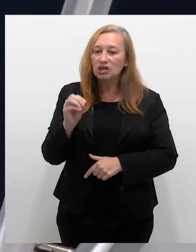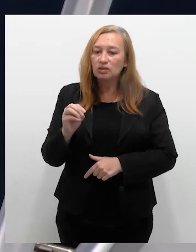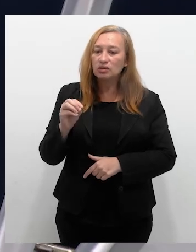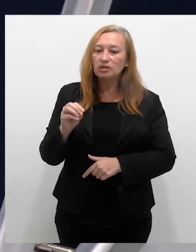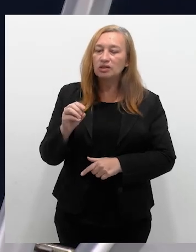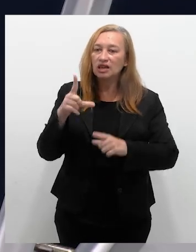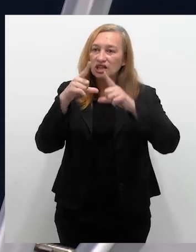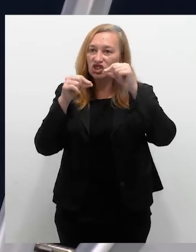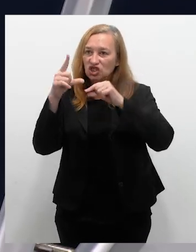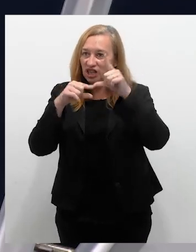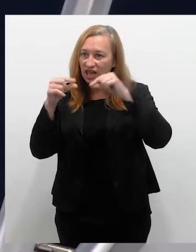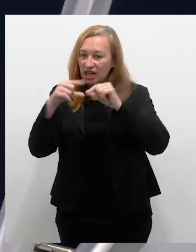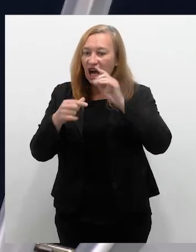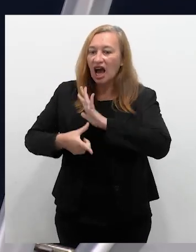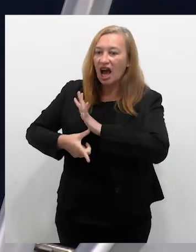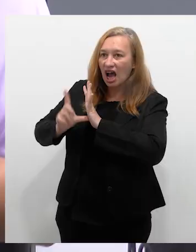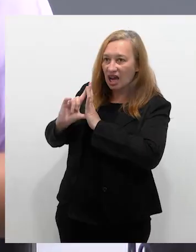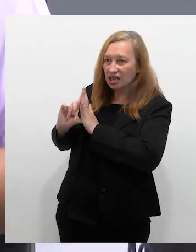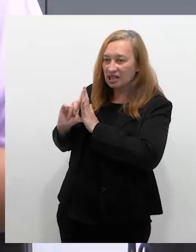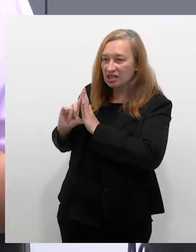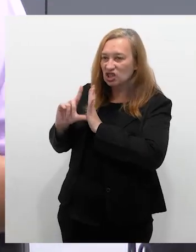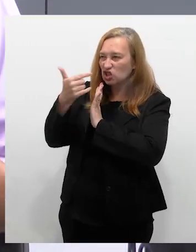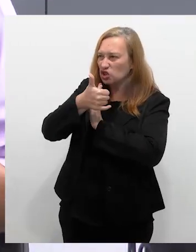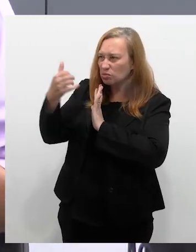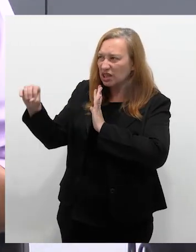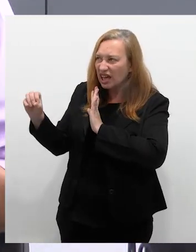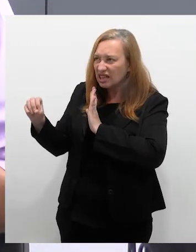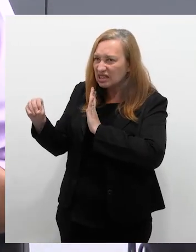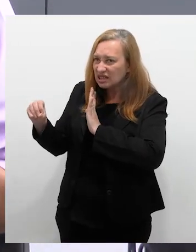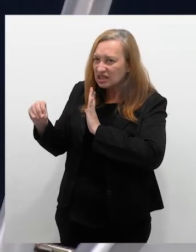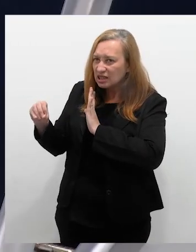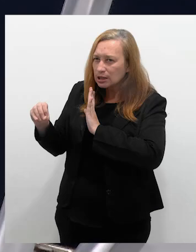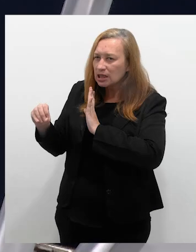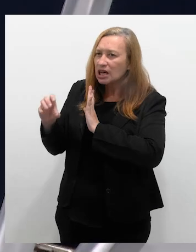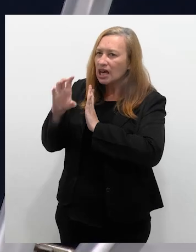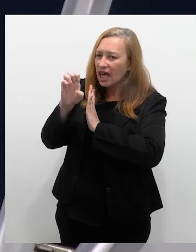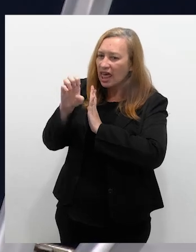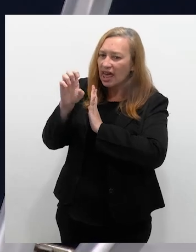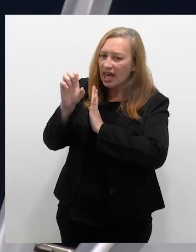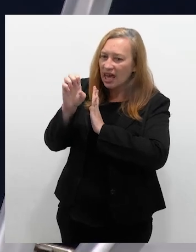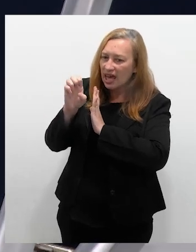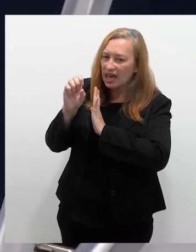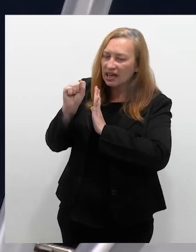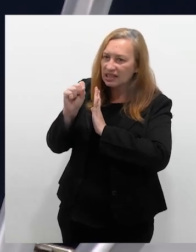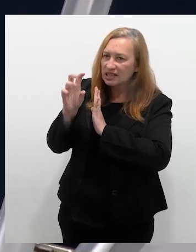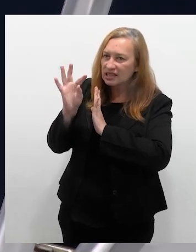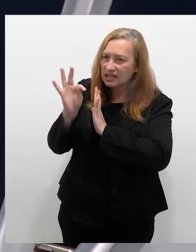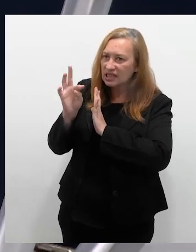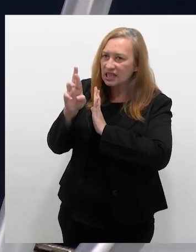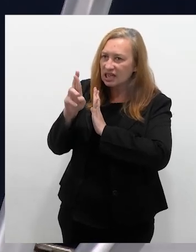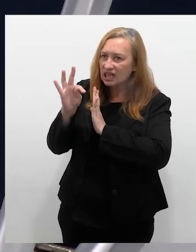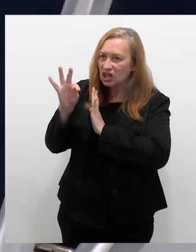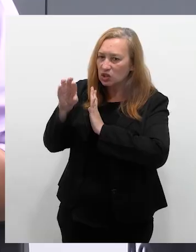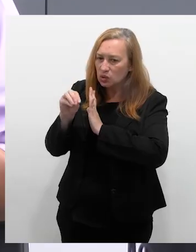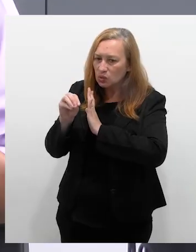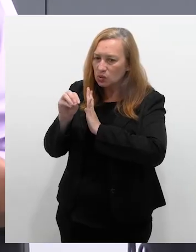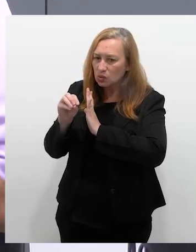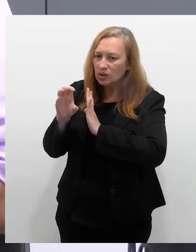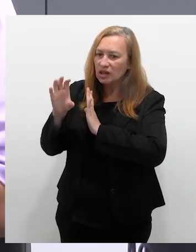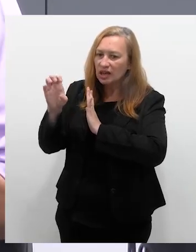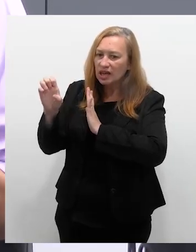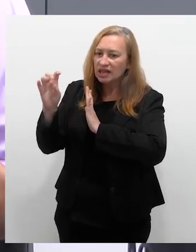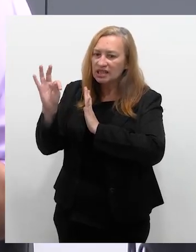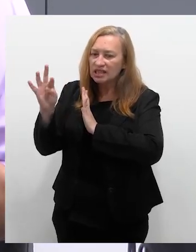nas Estrelas. Escrito nas Estrelas antes? Ou esse não foi em 2010? Escrito nas Estrelas acho que foi em 2010. O Profeta 2006. 2006 foi o